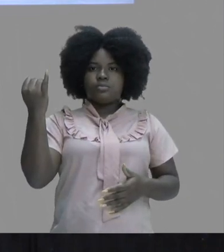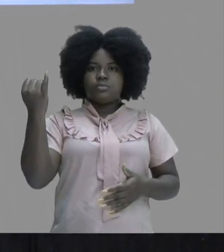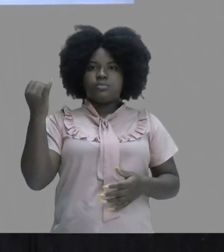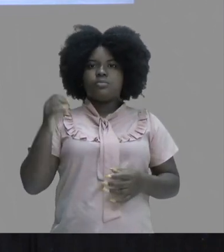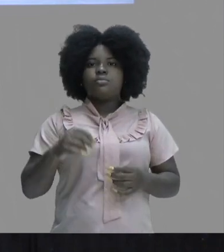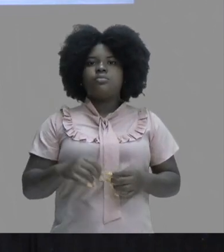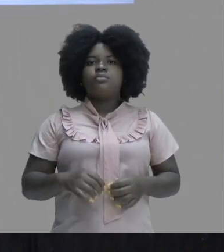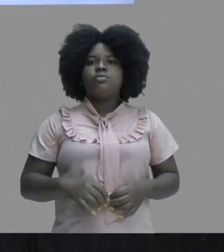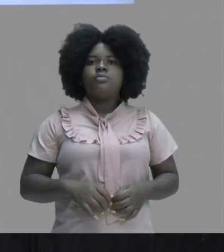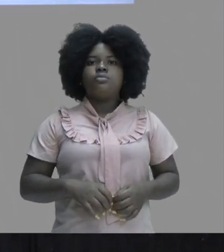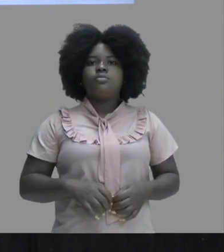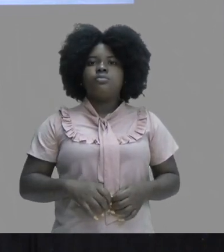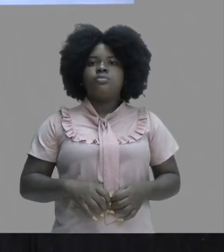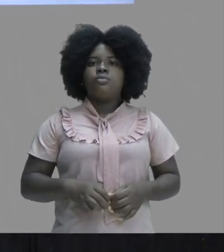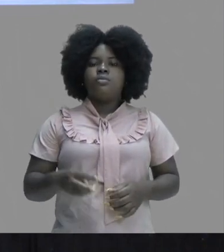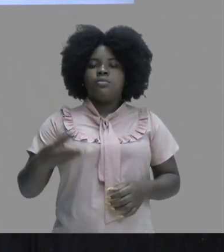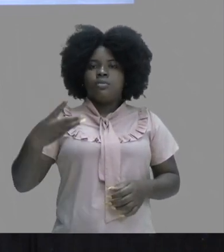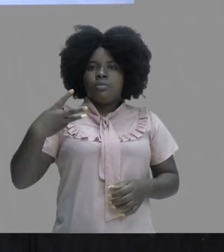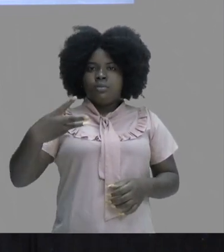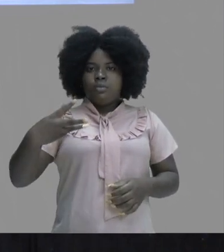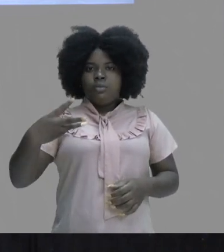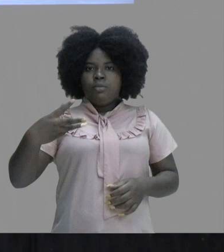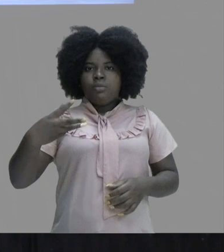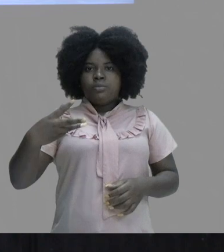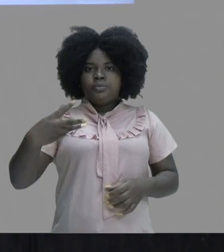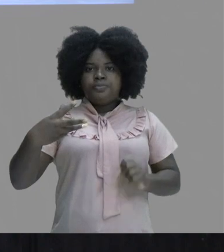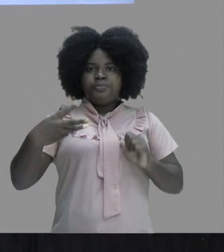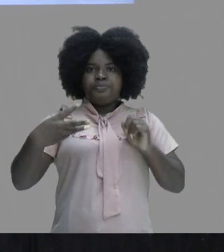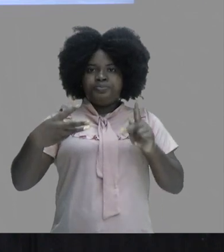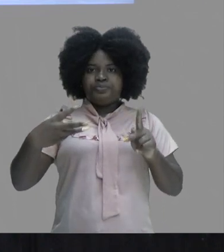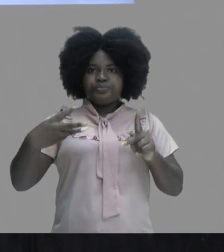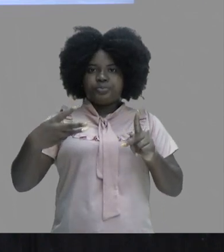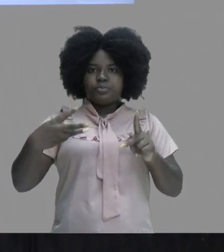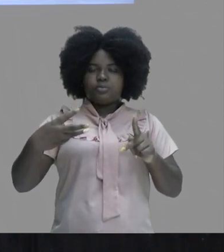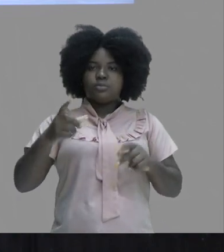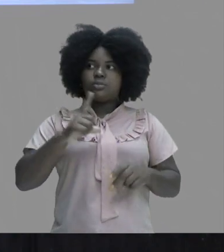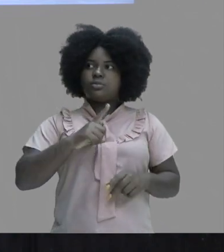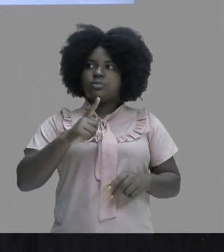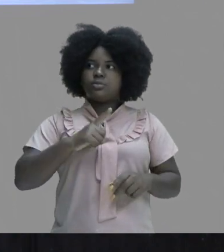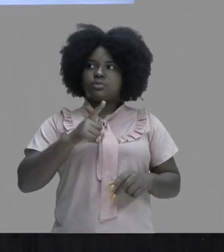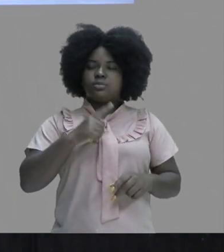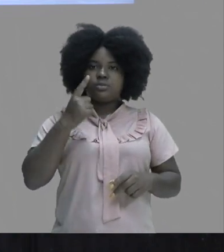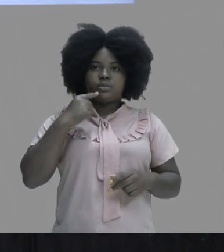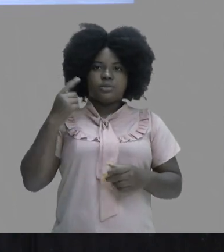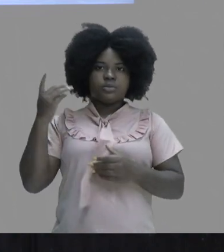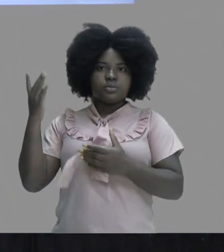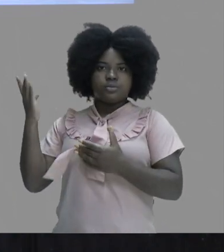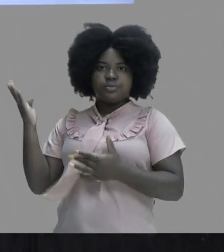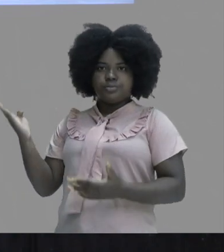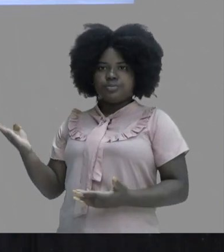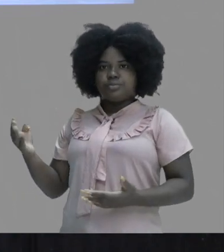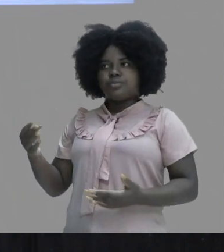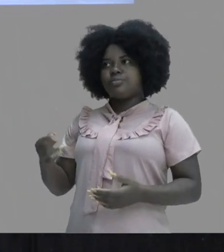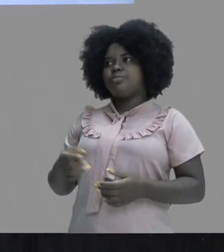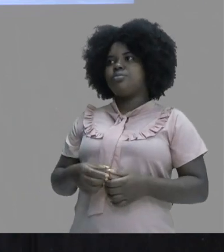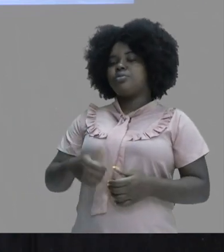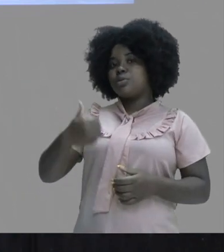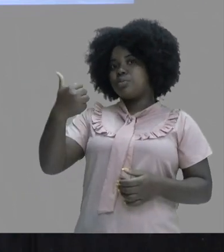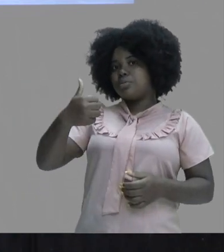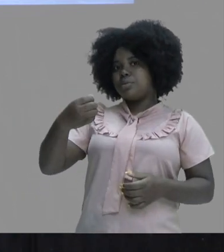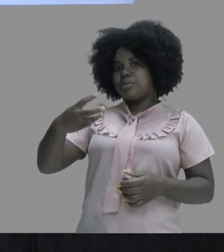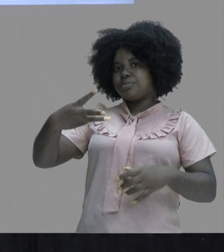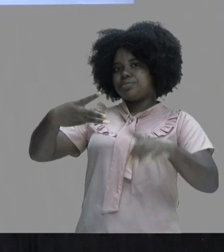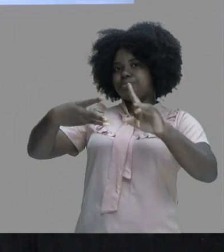os mais importantes, são esses 3 que eu separei. A gente vai começar a analisar a declaração a partir do primeiro